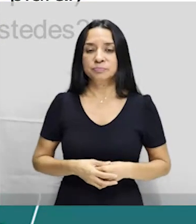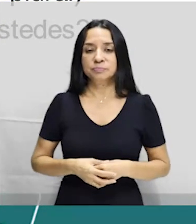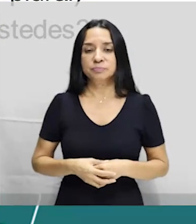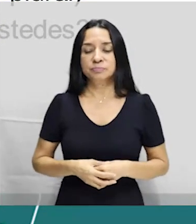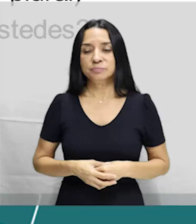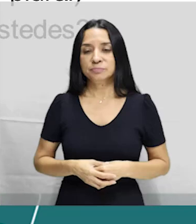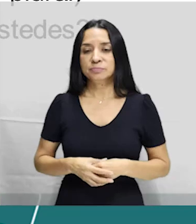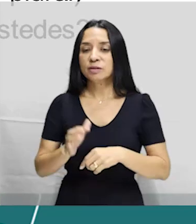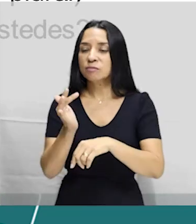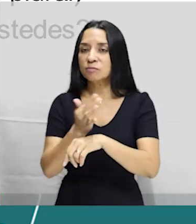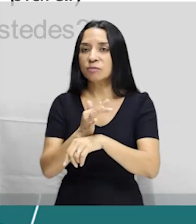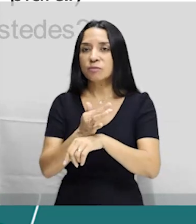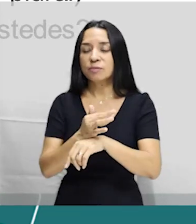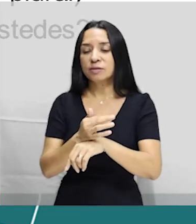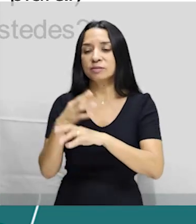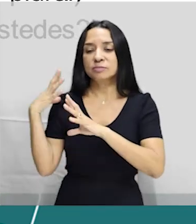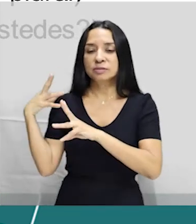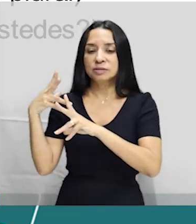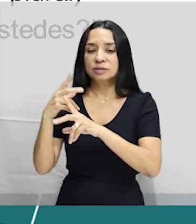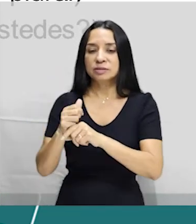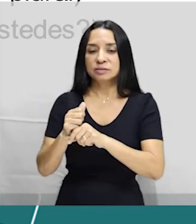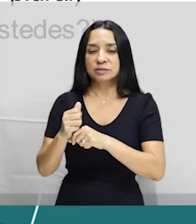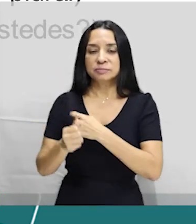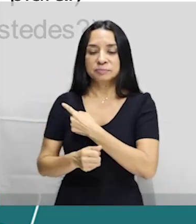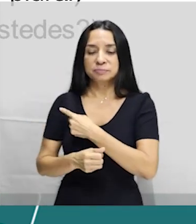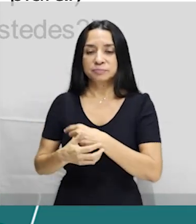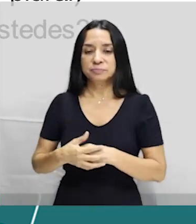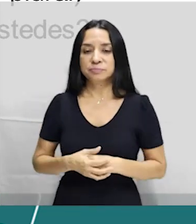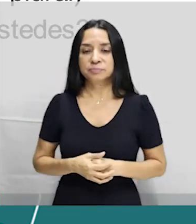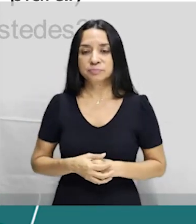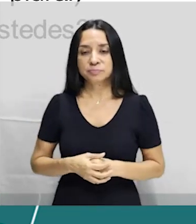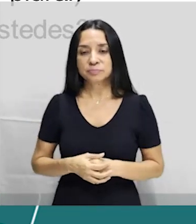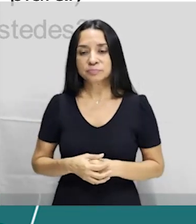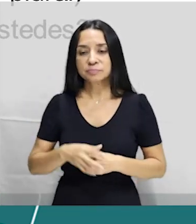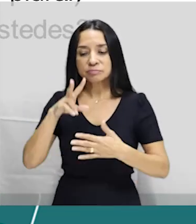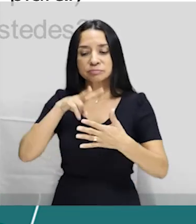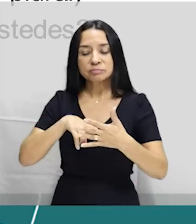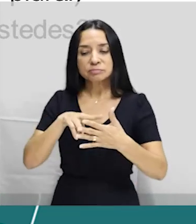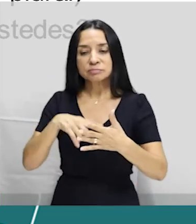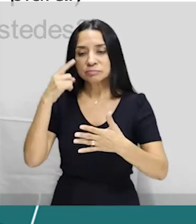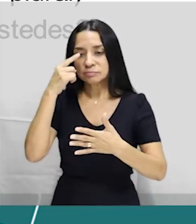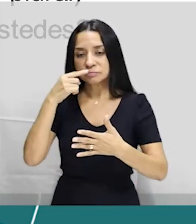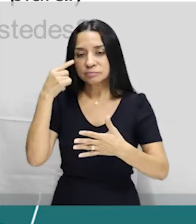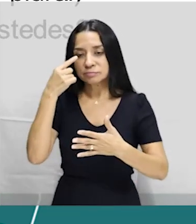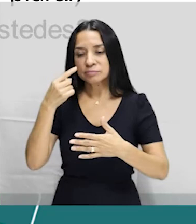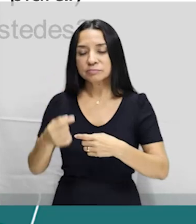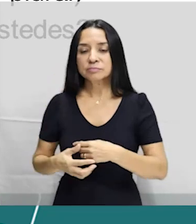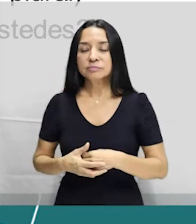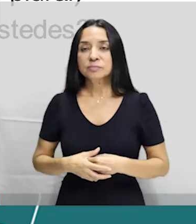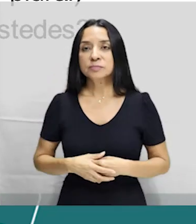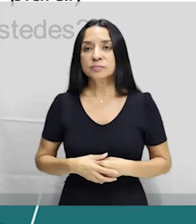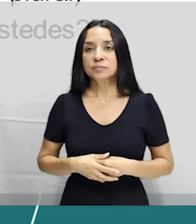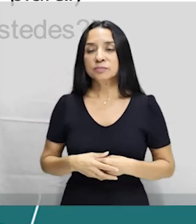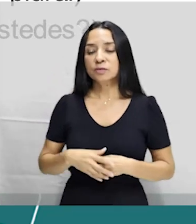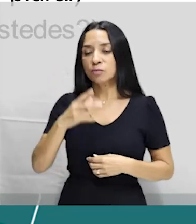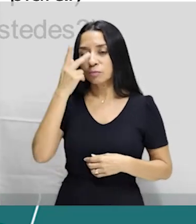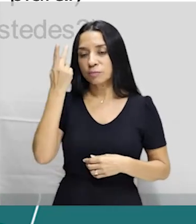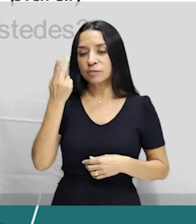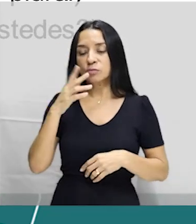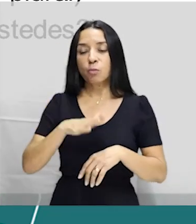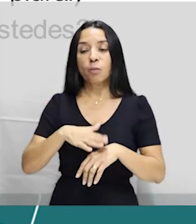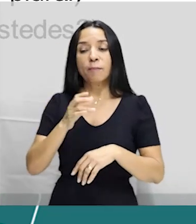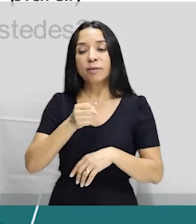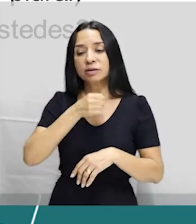Saludos formais para nós recordarmos com uma persona maior ou de autoridade. Então, com uma pessoa mais